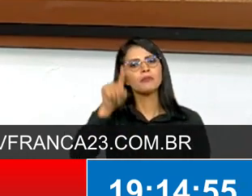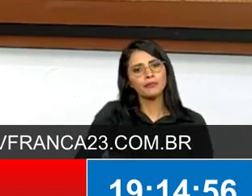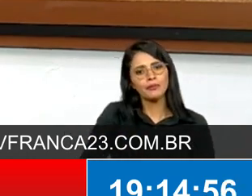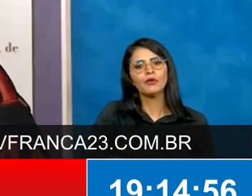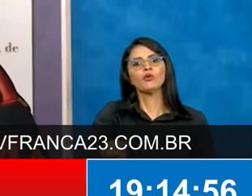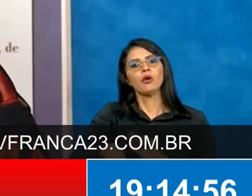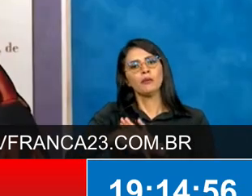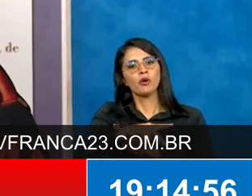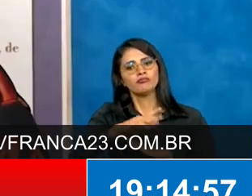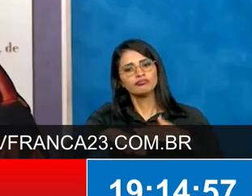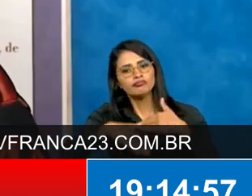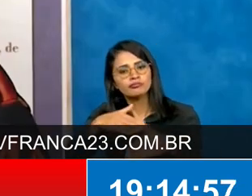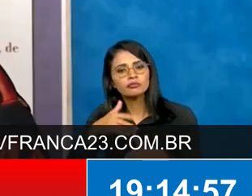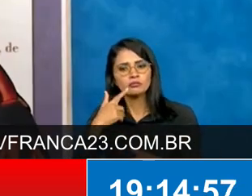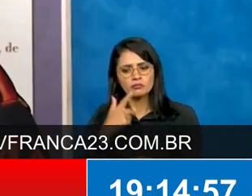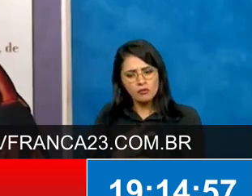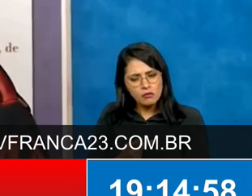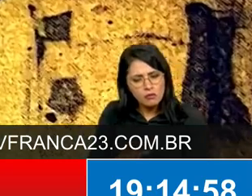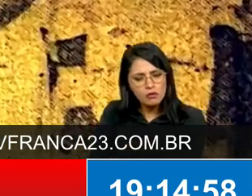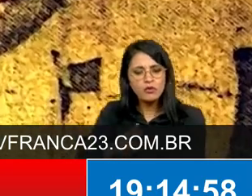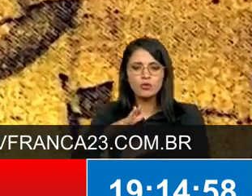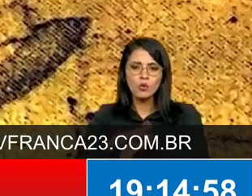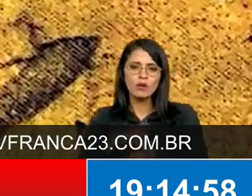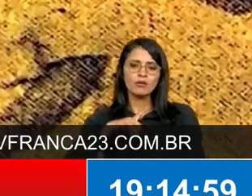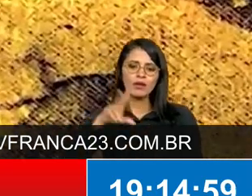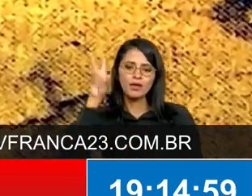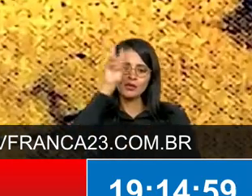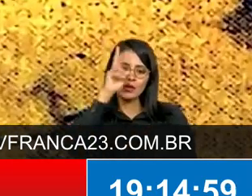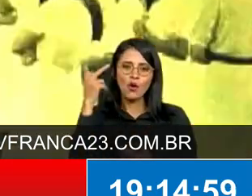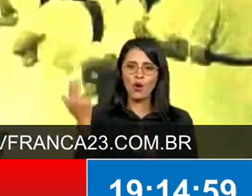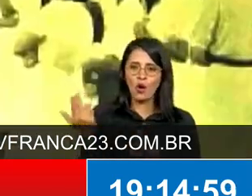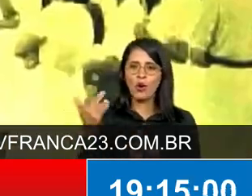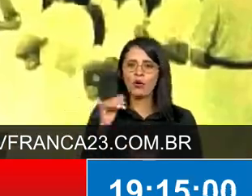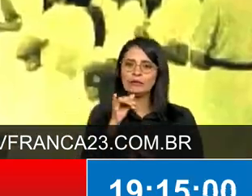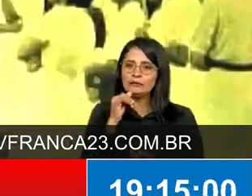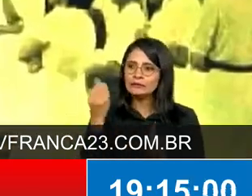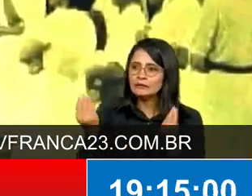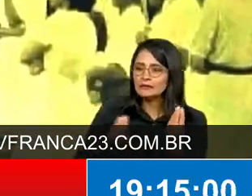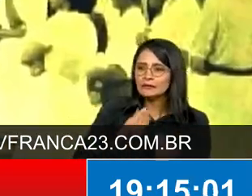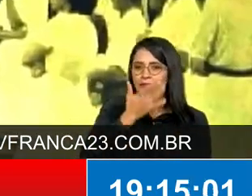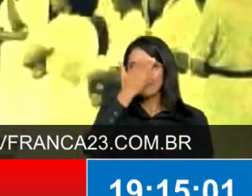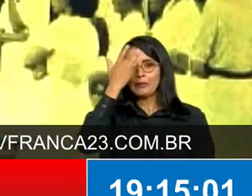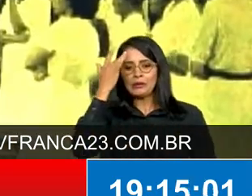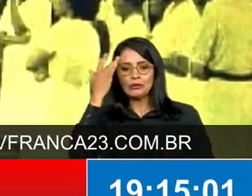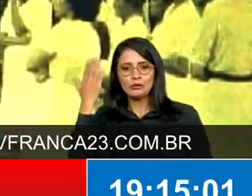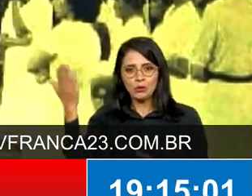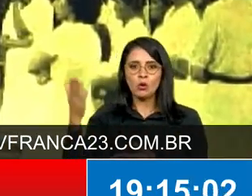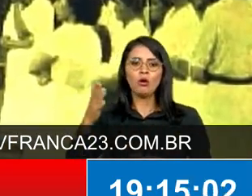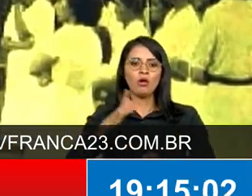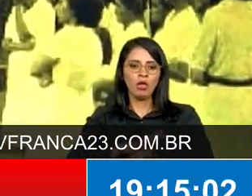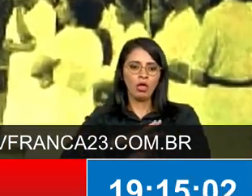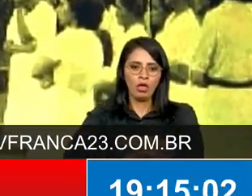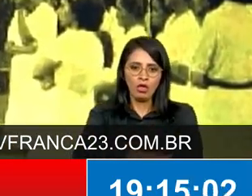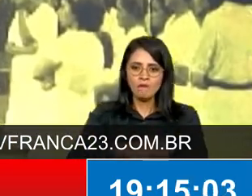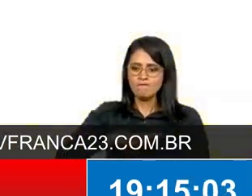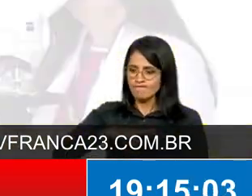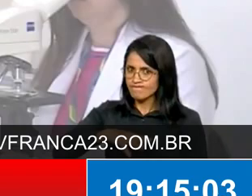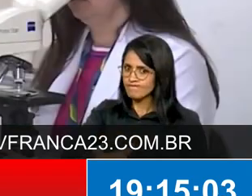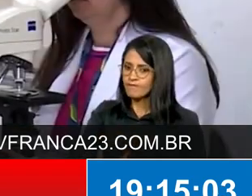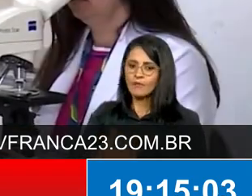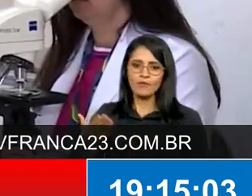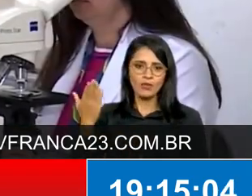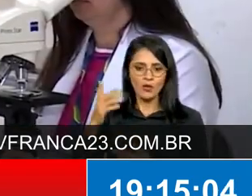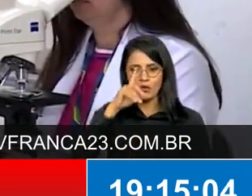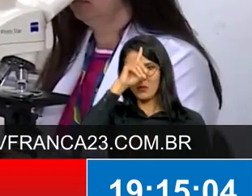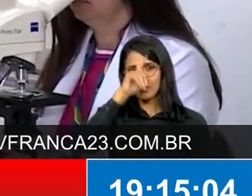desse avanço. No rastro da doença, encontramos histórias comoventes de pessoas que enfrentaram a hanseníase com coragem. O